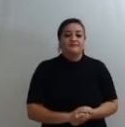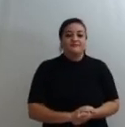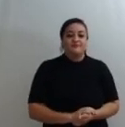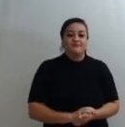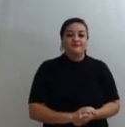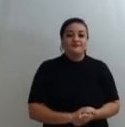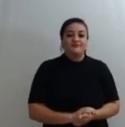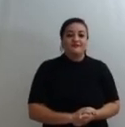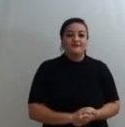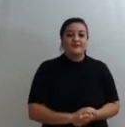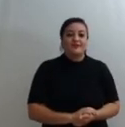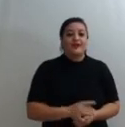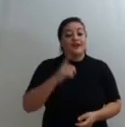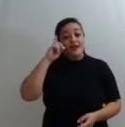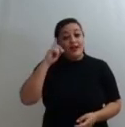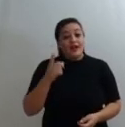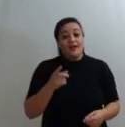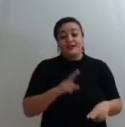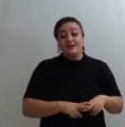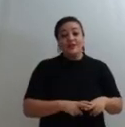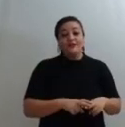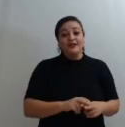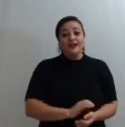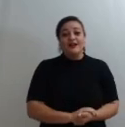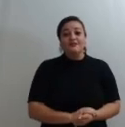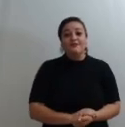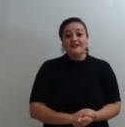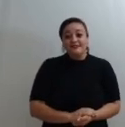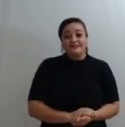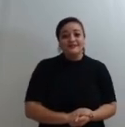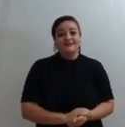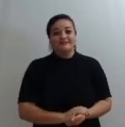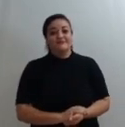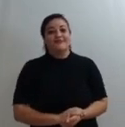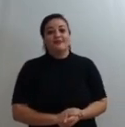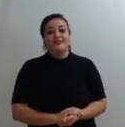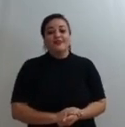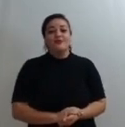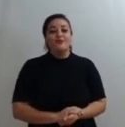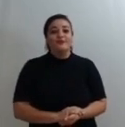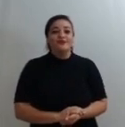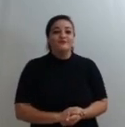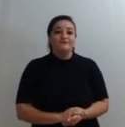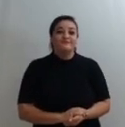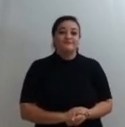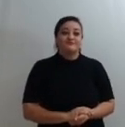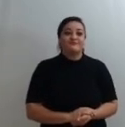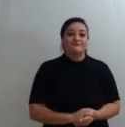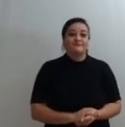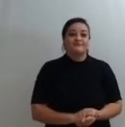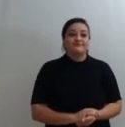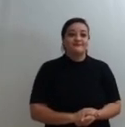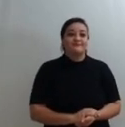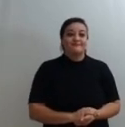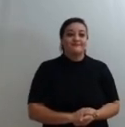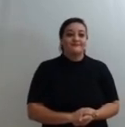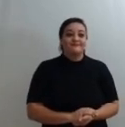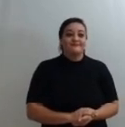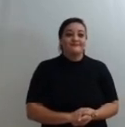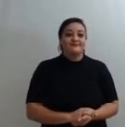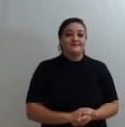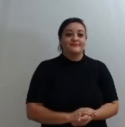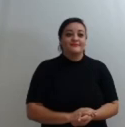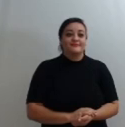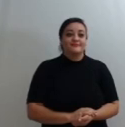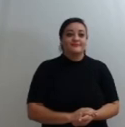busca e apreensão. É como eu voto, senhor presidente. Pela ordem, presidente, poderia fazer um esclarecimento de fato?